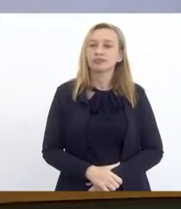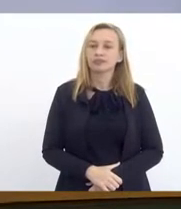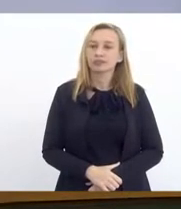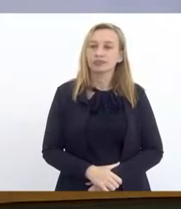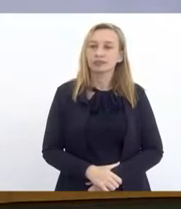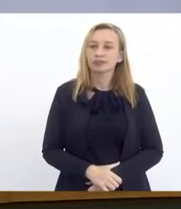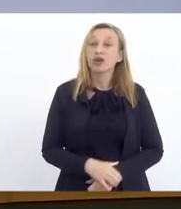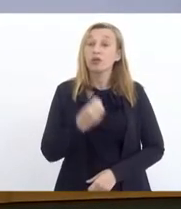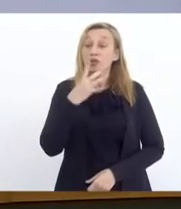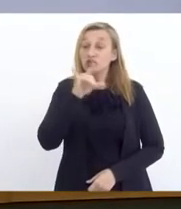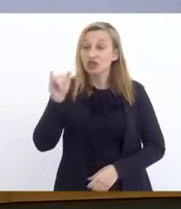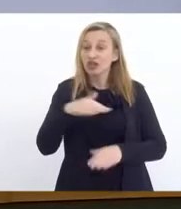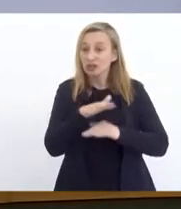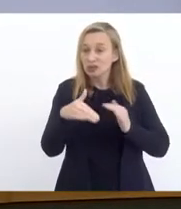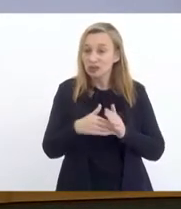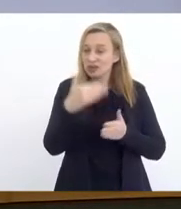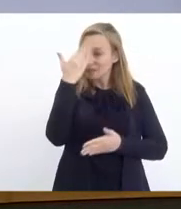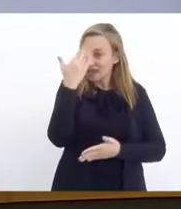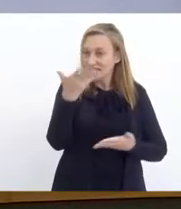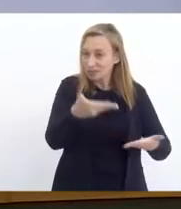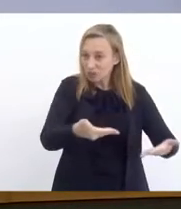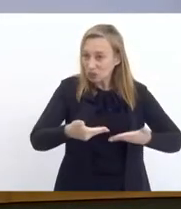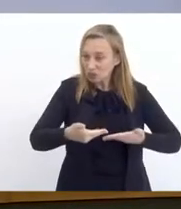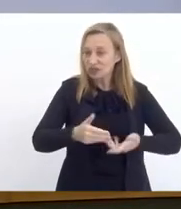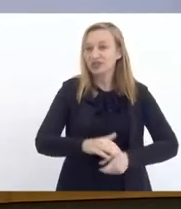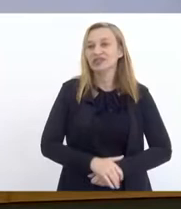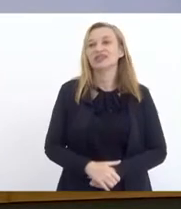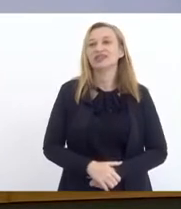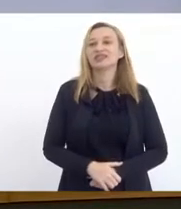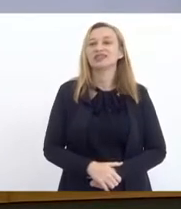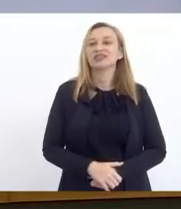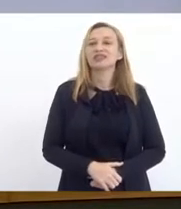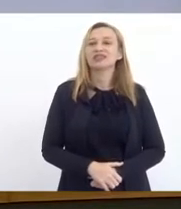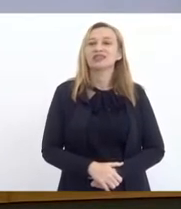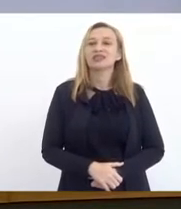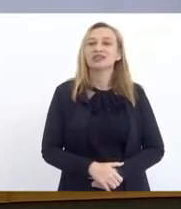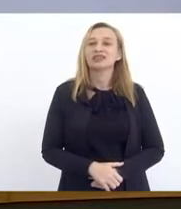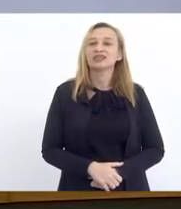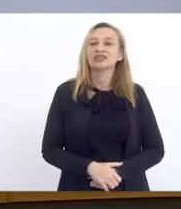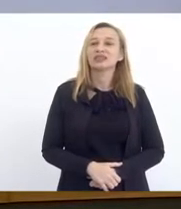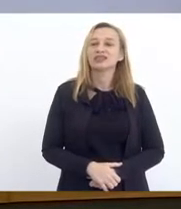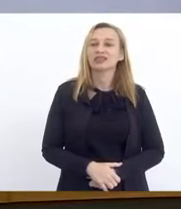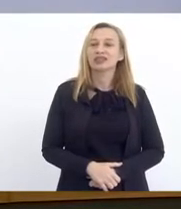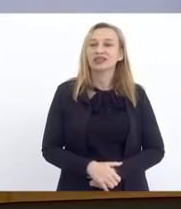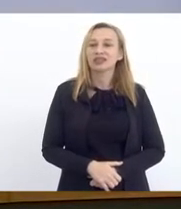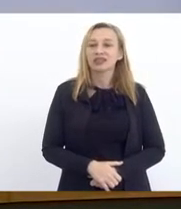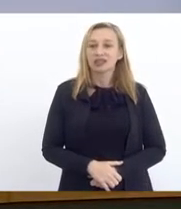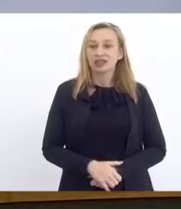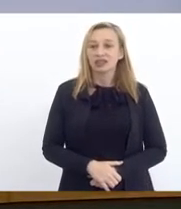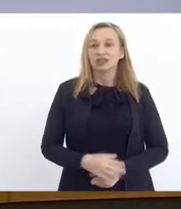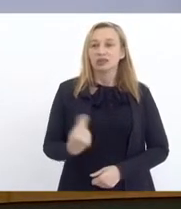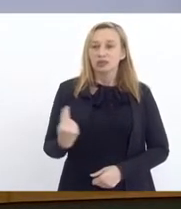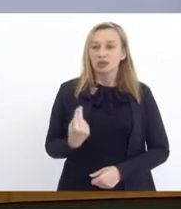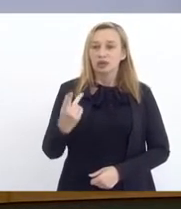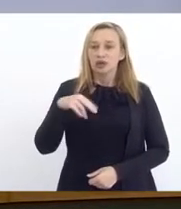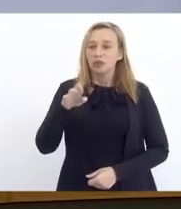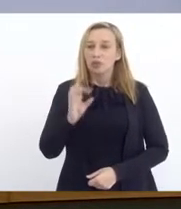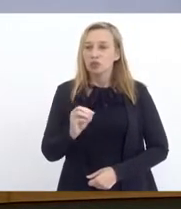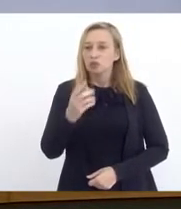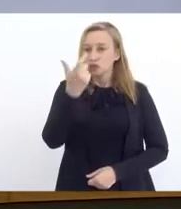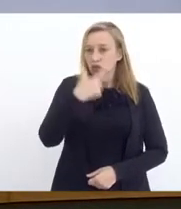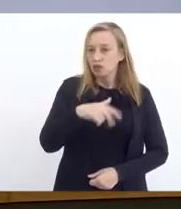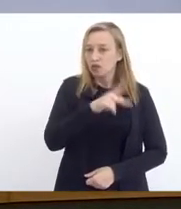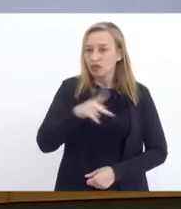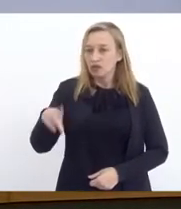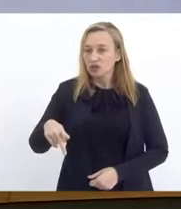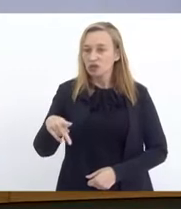Bom dia a todos. Agradeço muito o convite. Cumprimento a mesa, cumprimento a todos os ouvintes. Meu nome é Bruno Barzelay, sou professor da